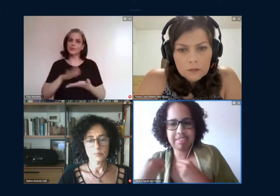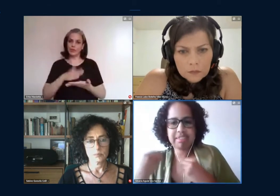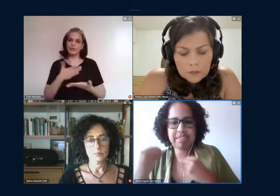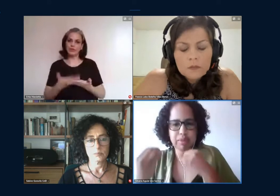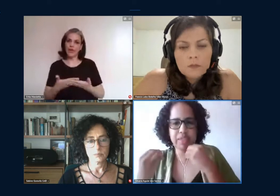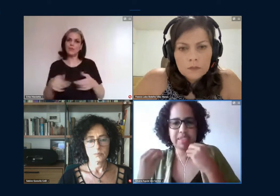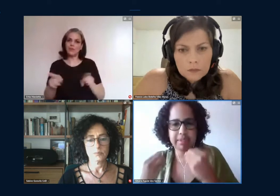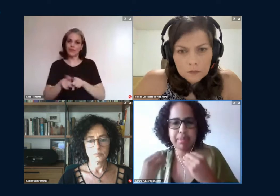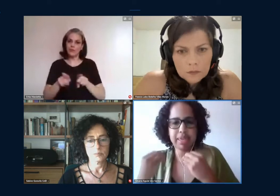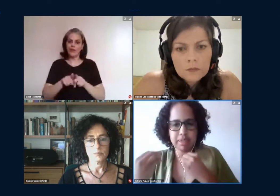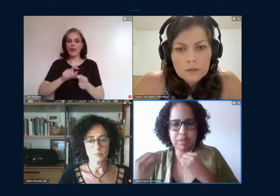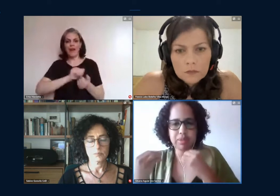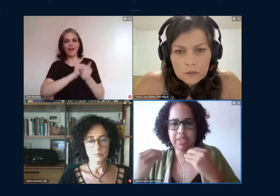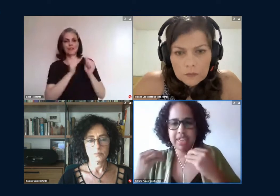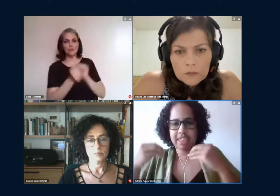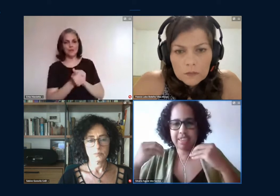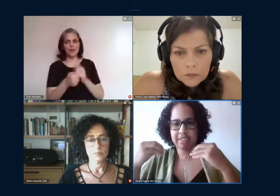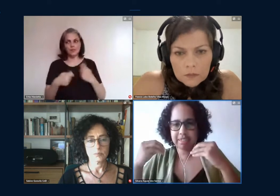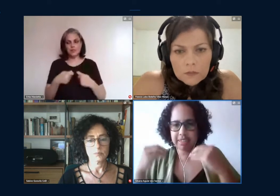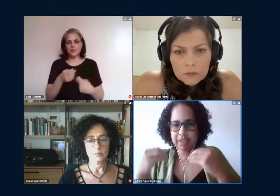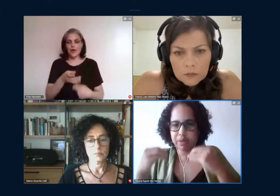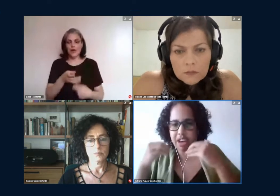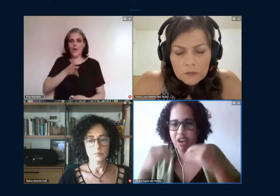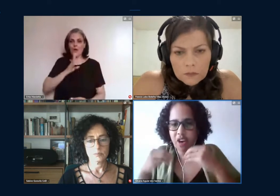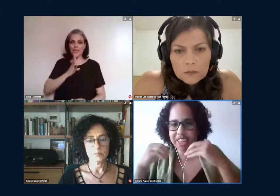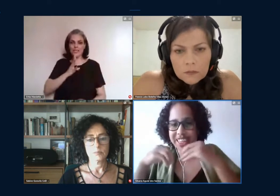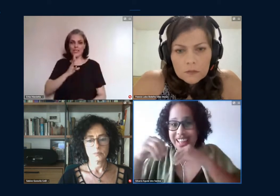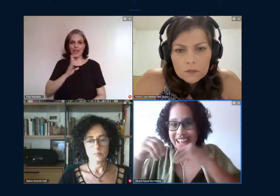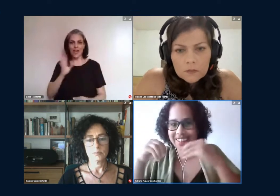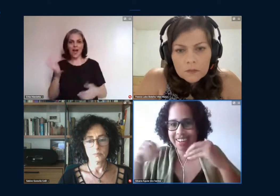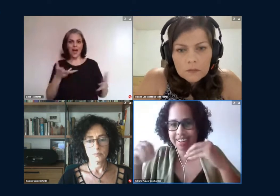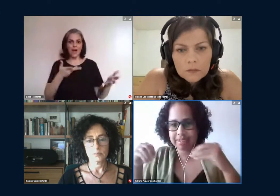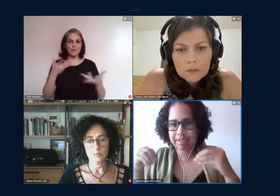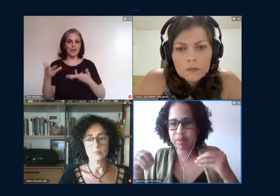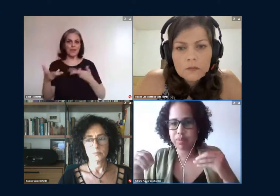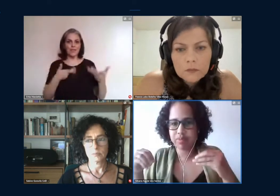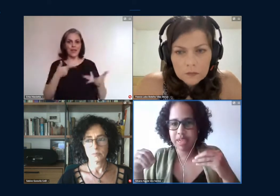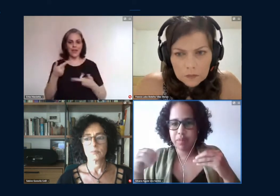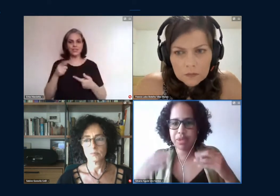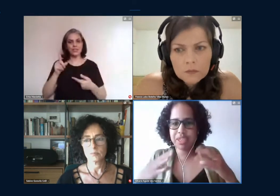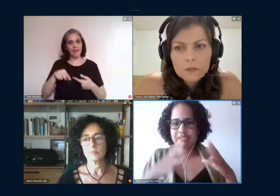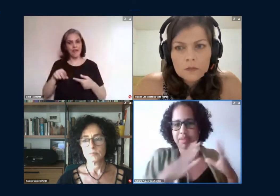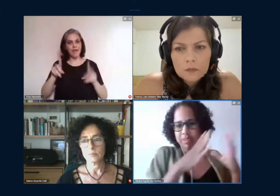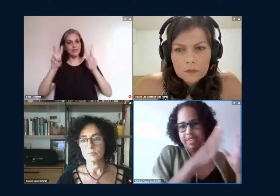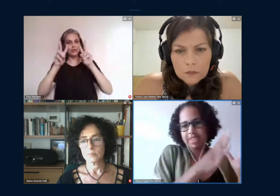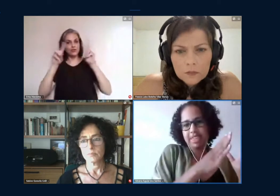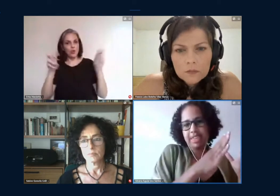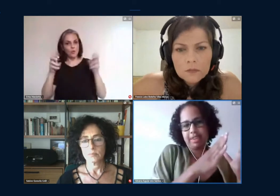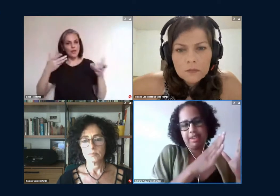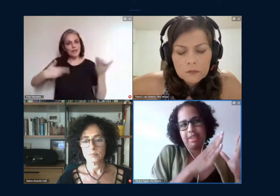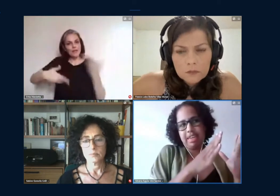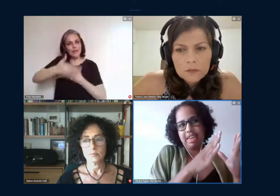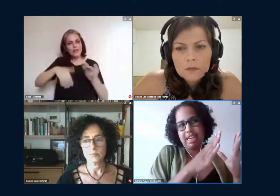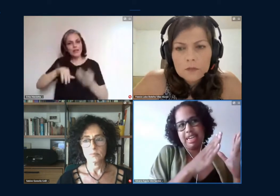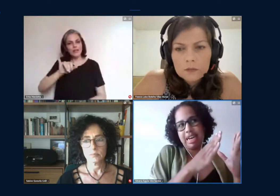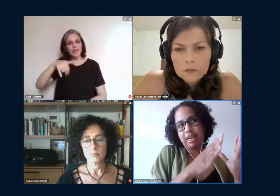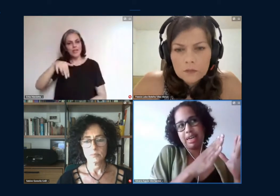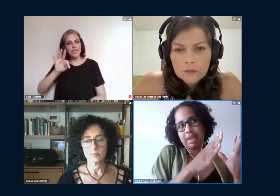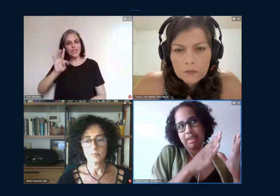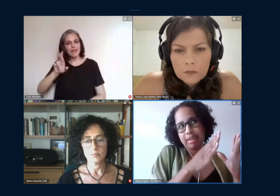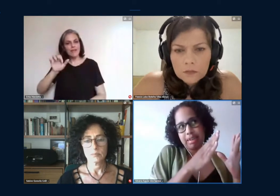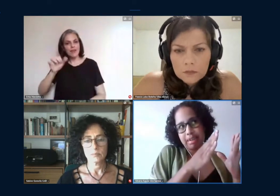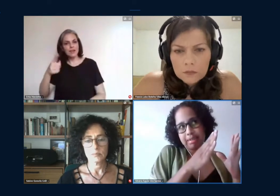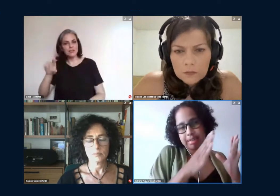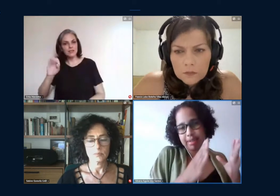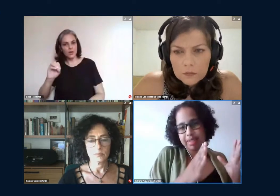mudanças, conhecimentos que são da ordem da interação. Porque se eu sei que na